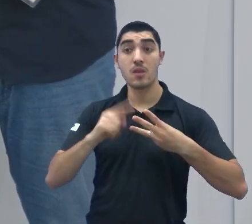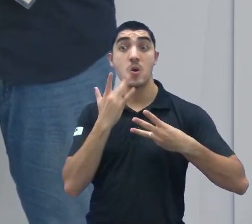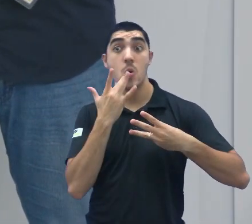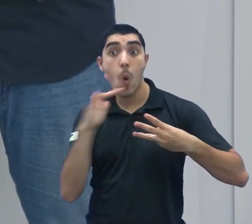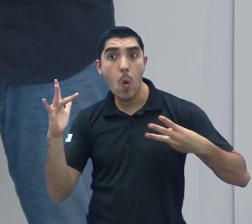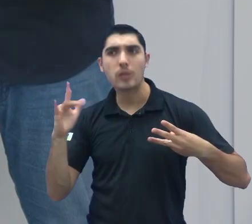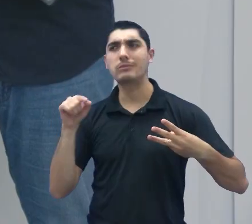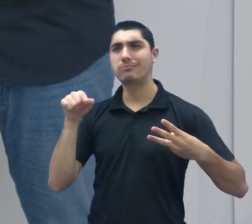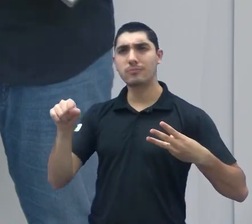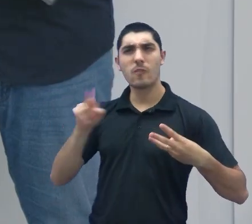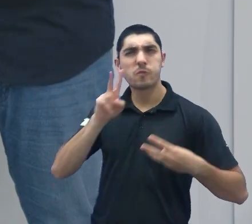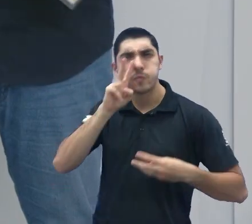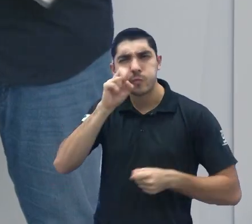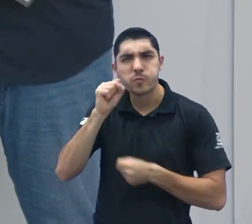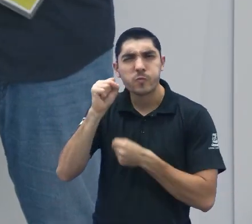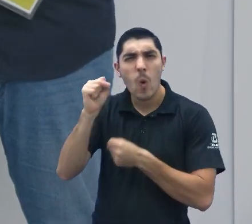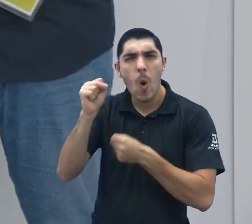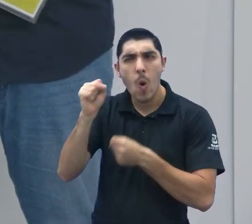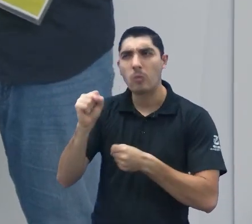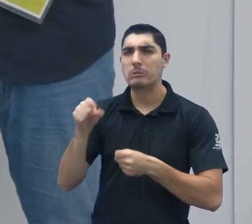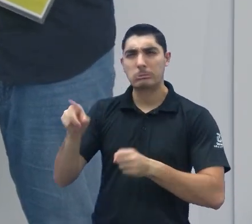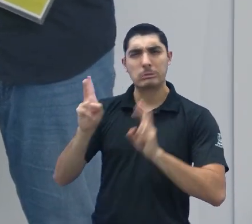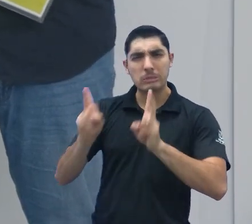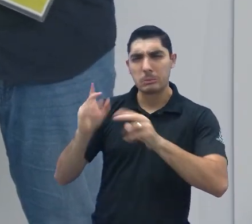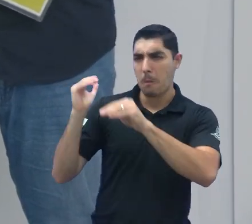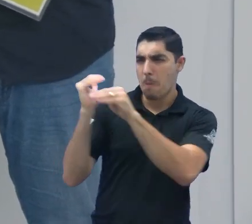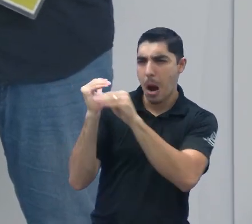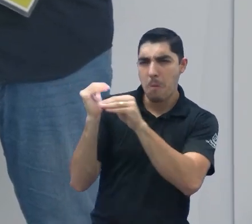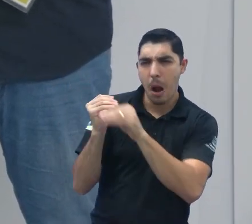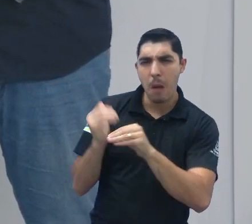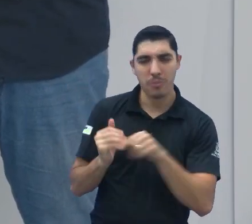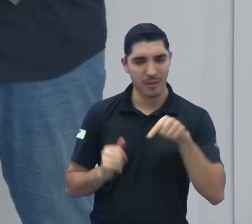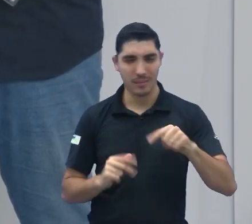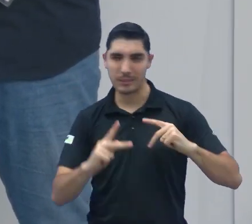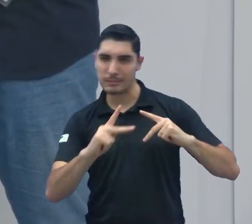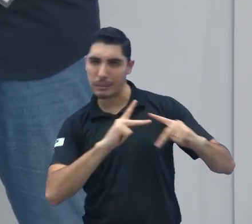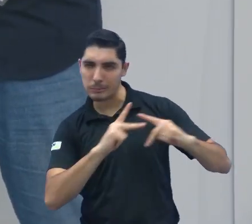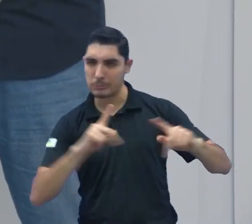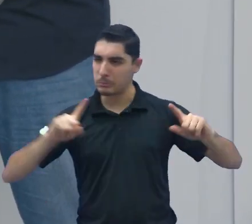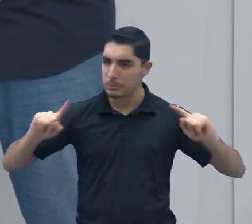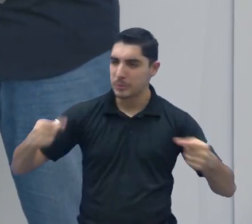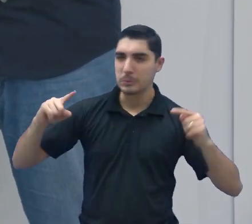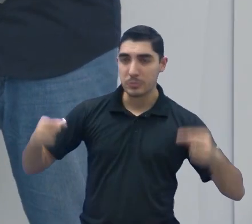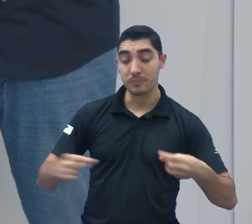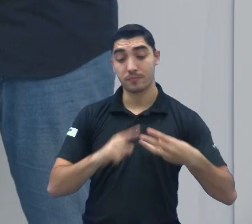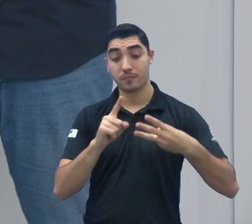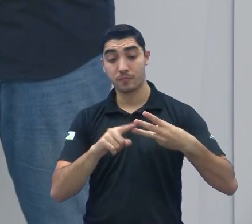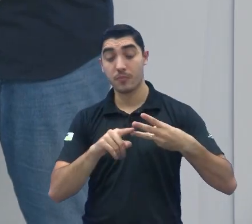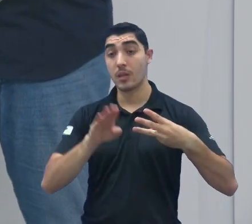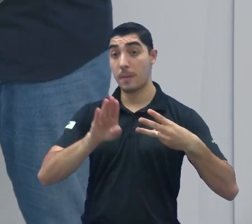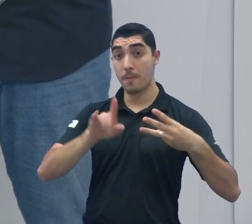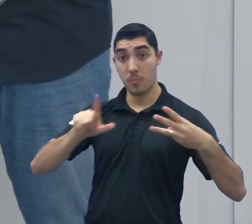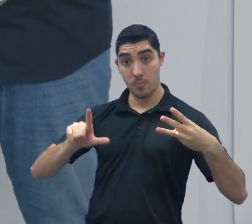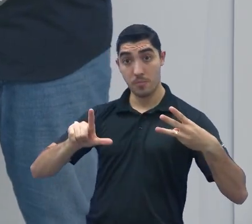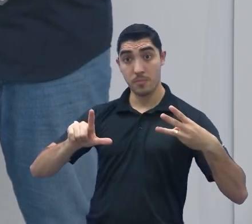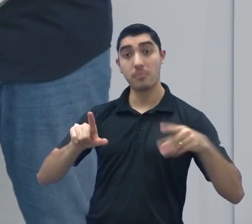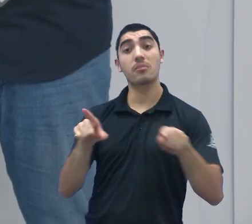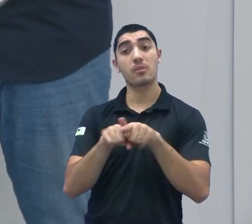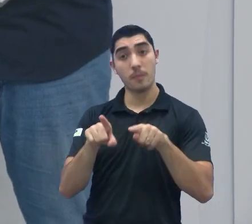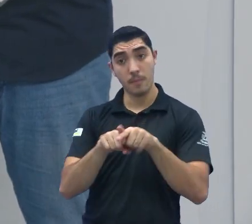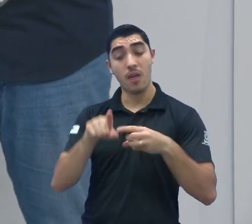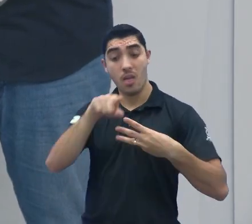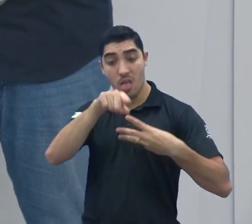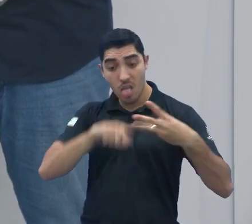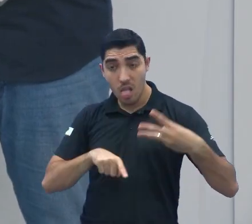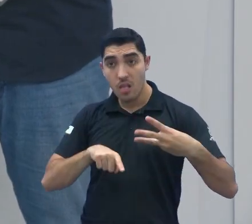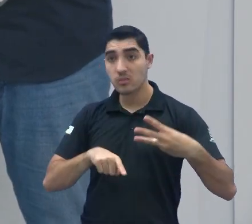adversário do São José, vários embates aí, desde as categorias de base até o adulto. E a equipe do Blumenau também, que não faz